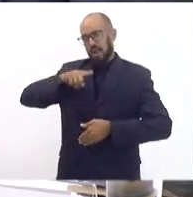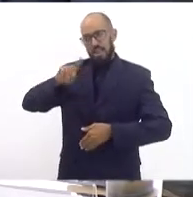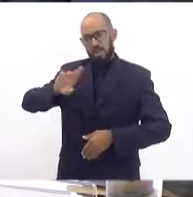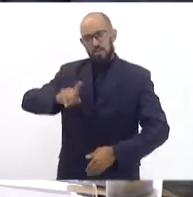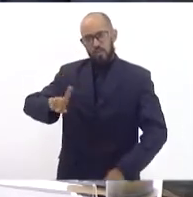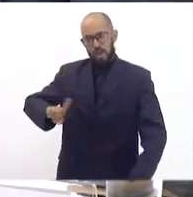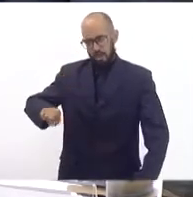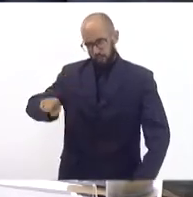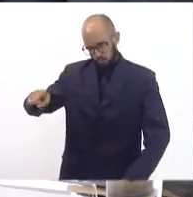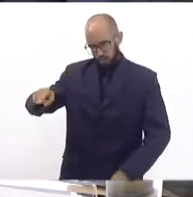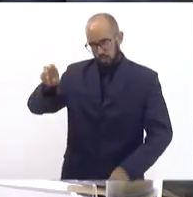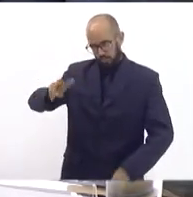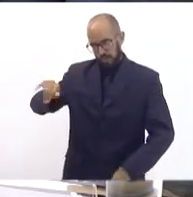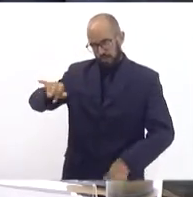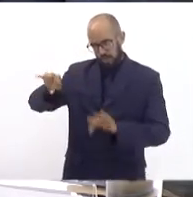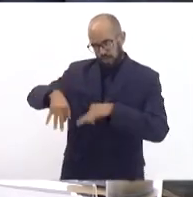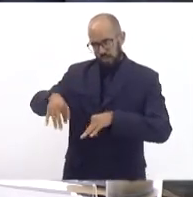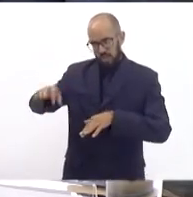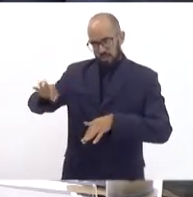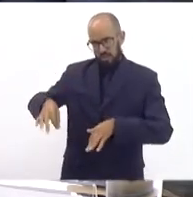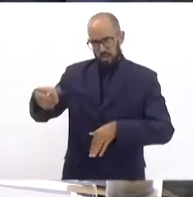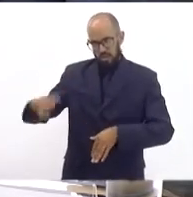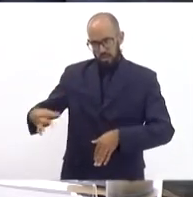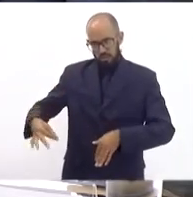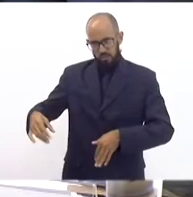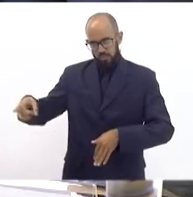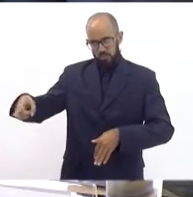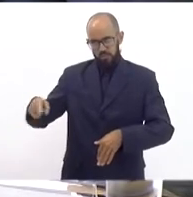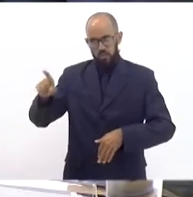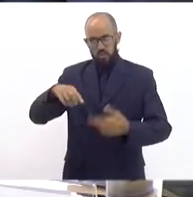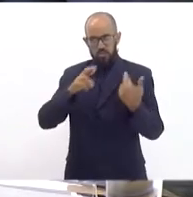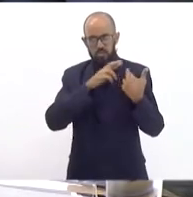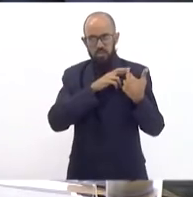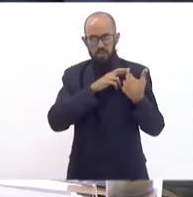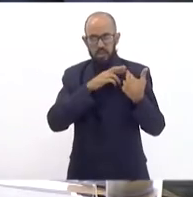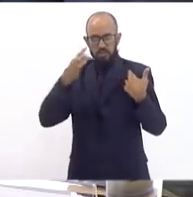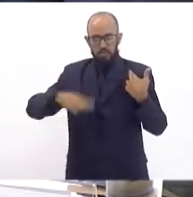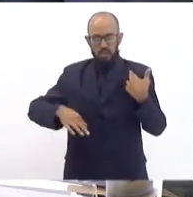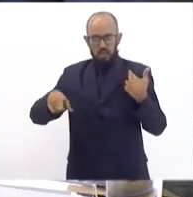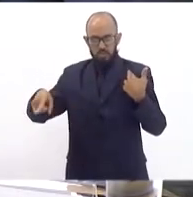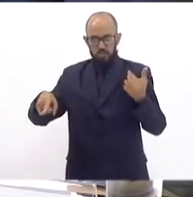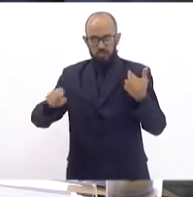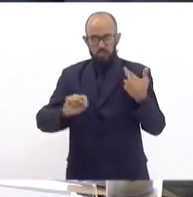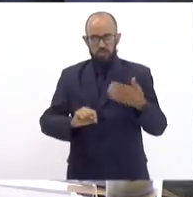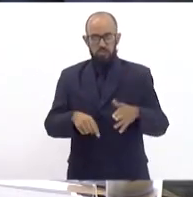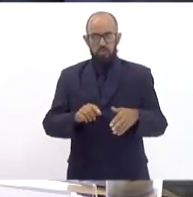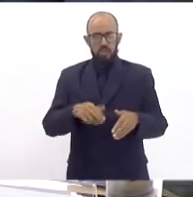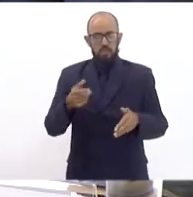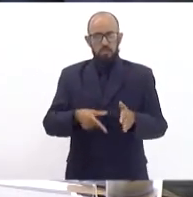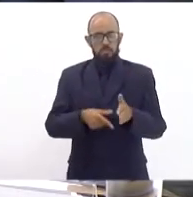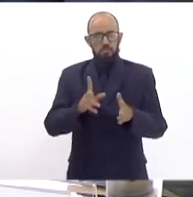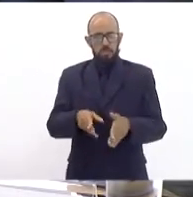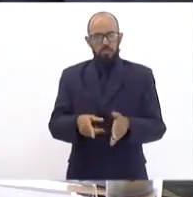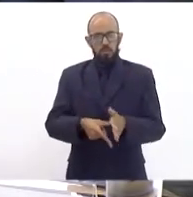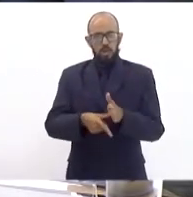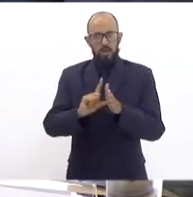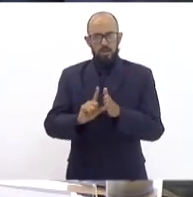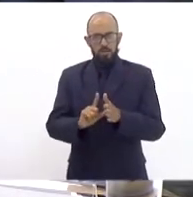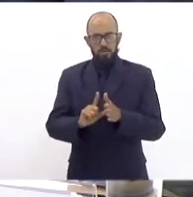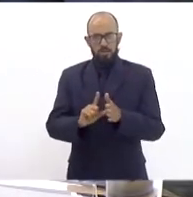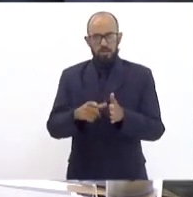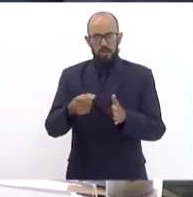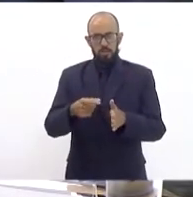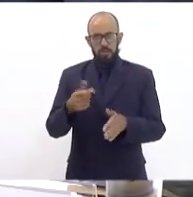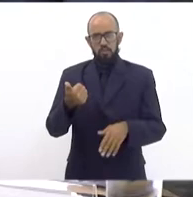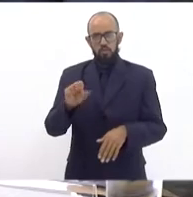senhor que vai concluir, porque o senhor passa a ser o responsável pelo mesmo. Mesmo que tenha antes do senhor tido 18 ex,